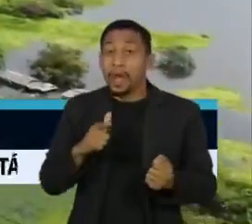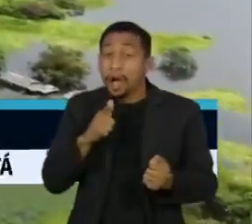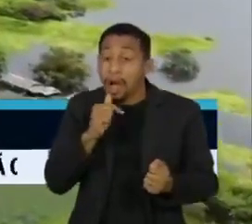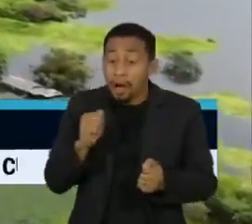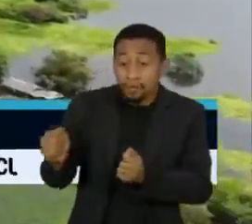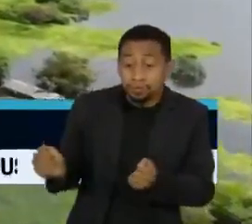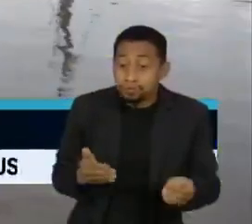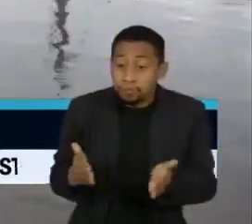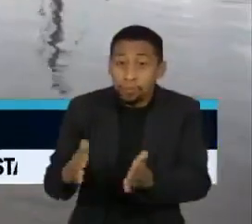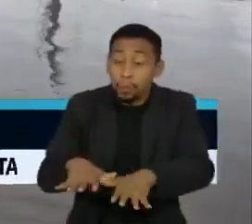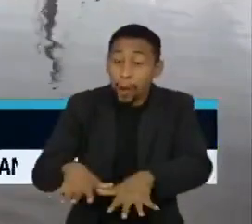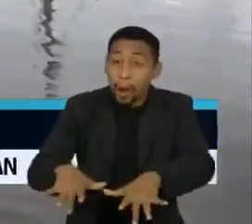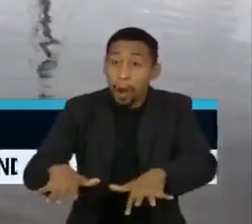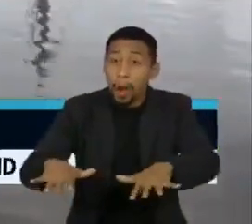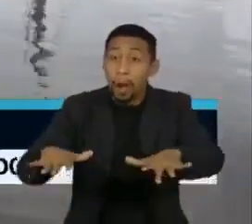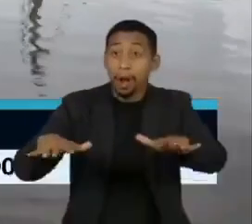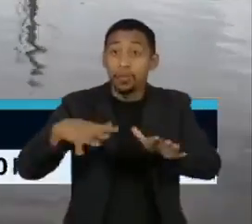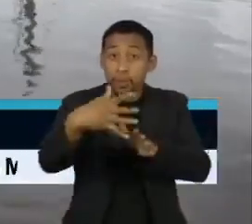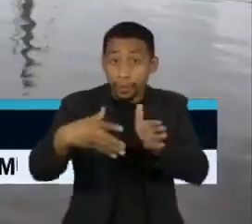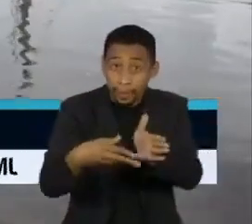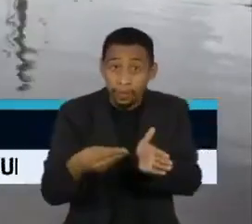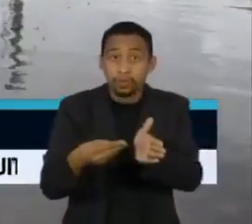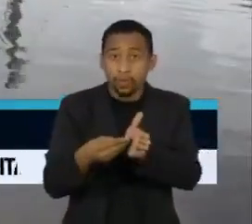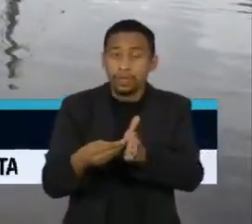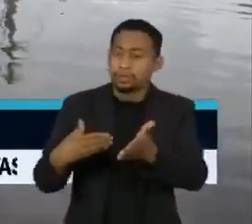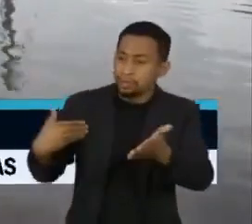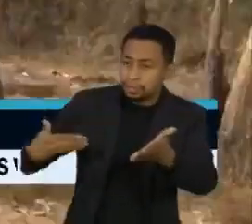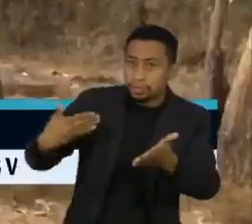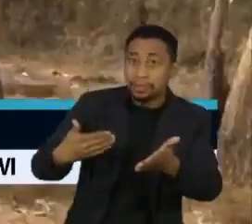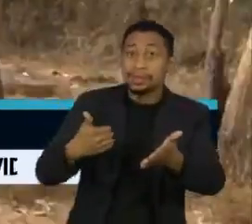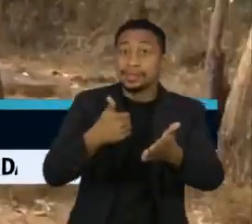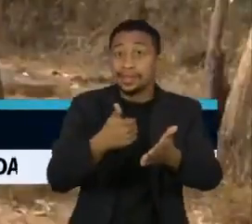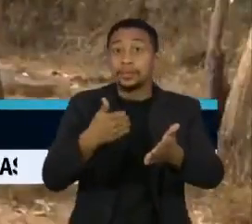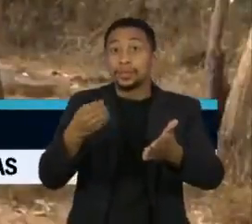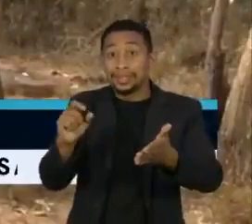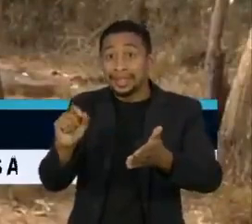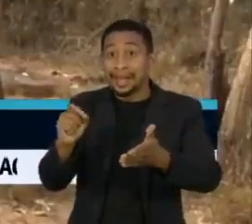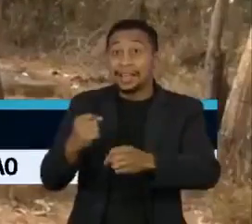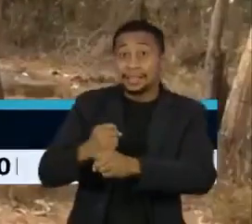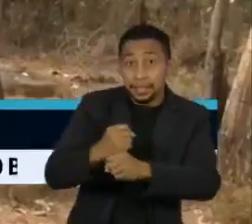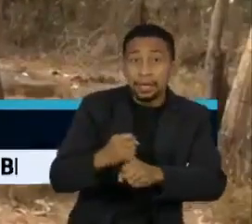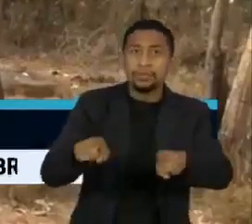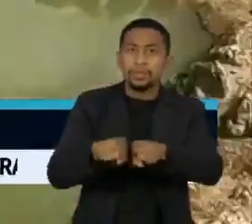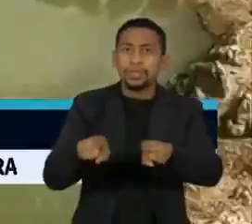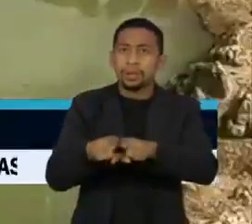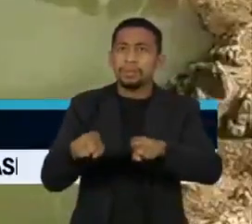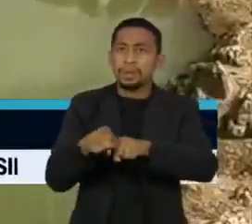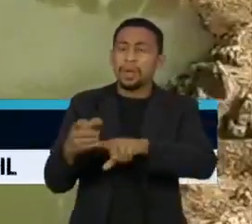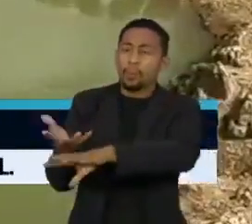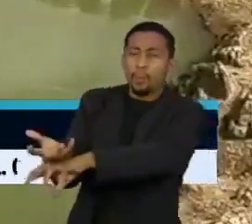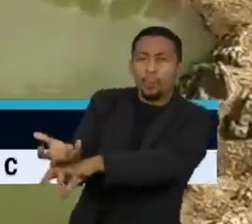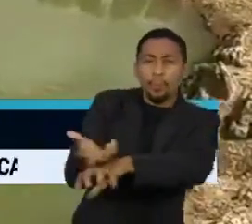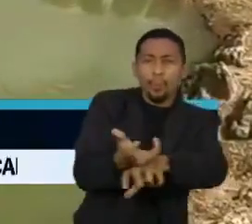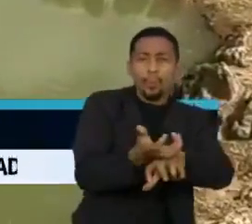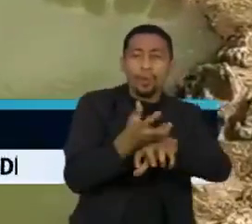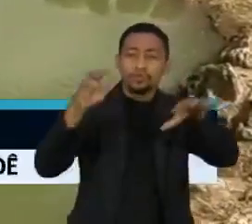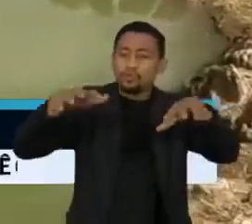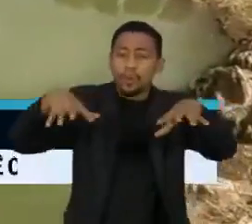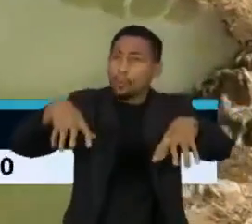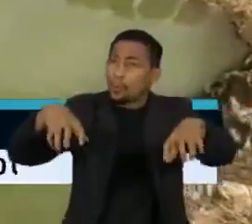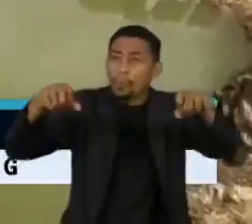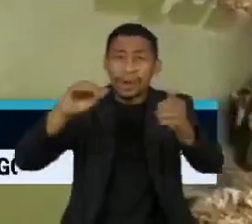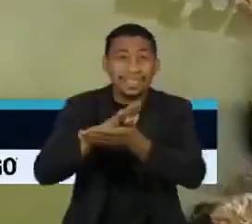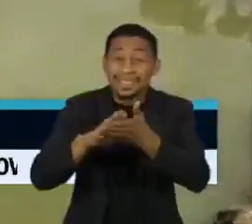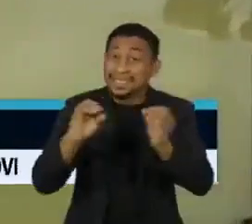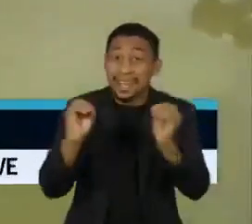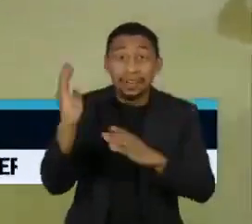rios no Amazonas, a maior dos últimos 110 anos, e a longa estiagem em boa parte do Brasil também